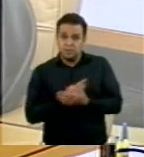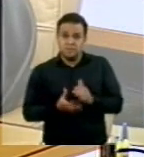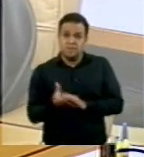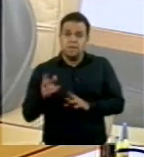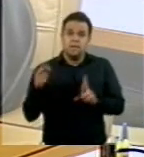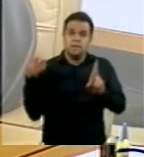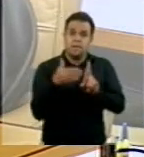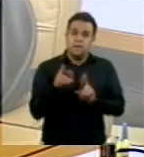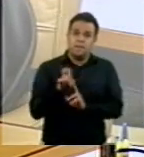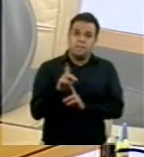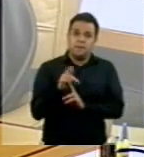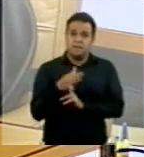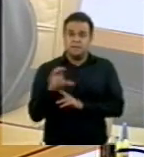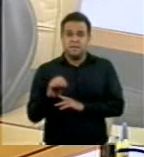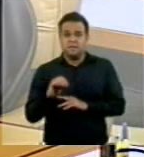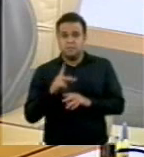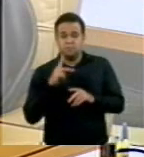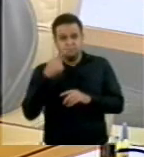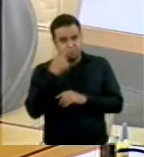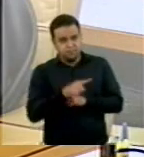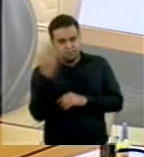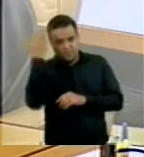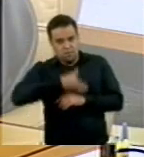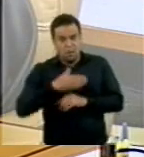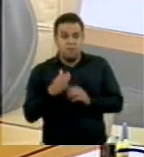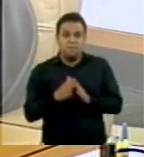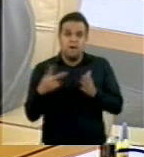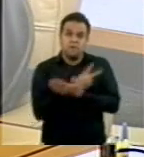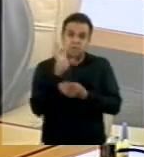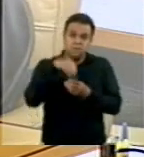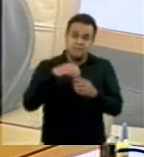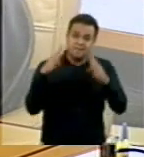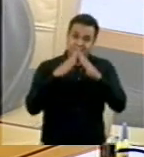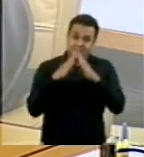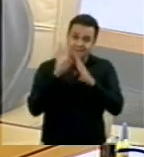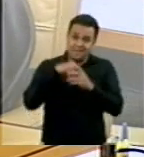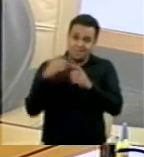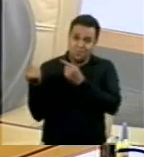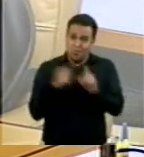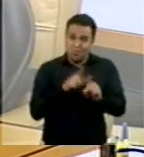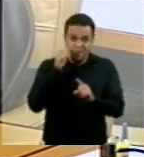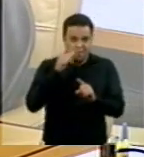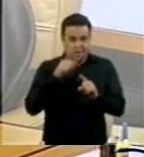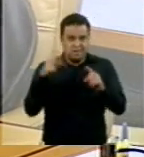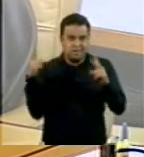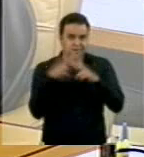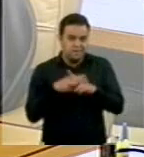à punição do crime de lesão corporal no ambiente doméstico, gera